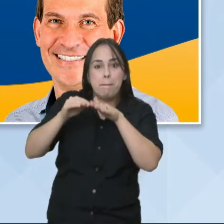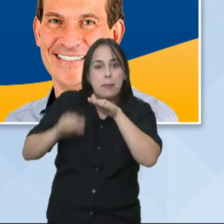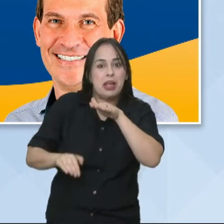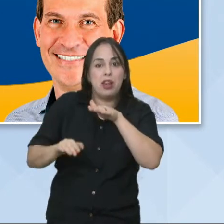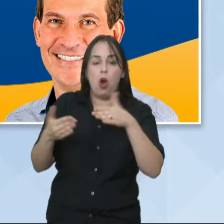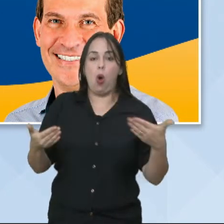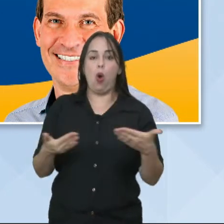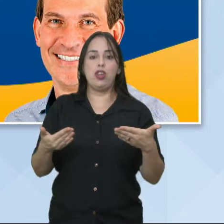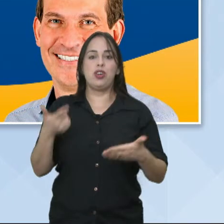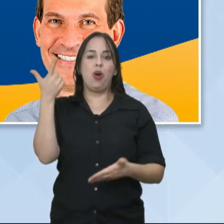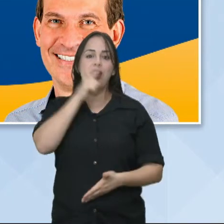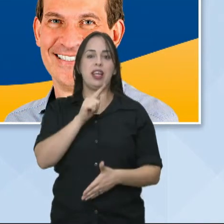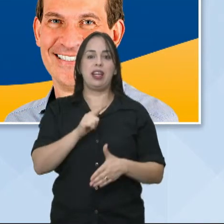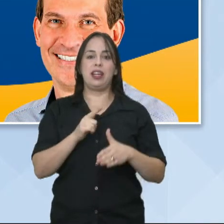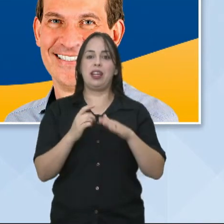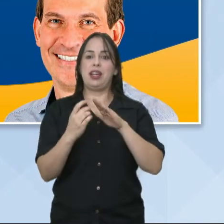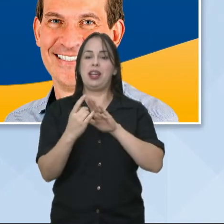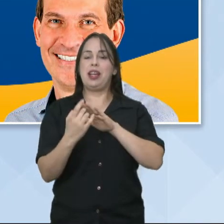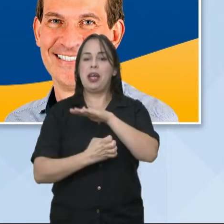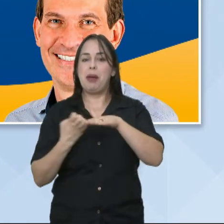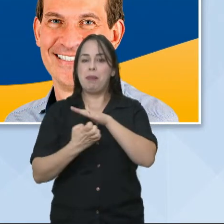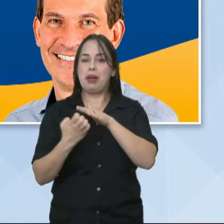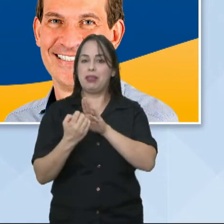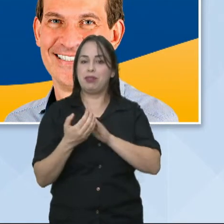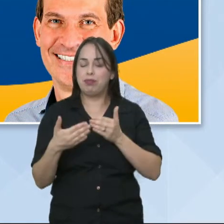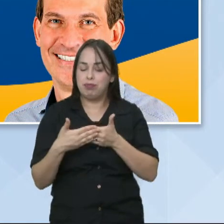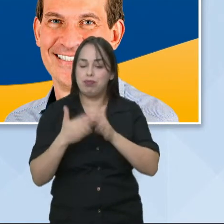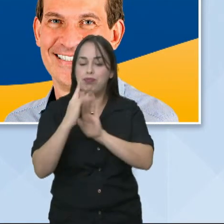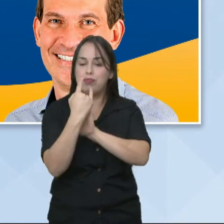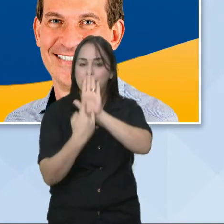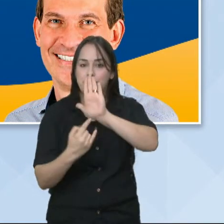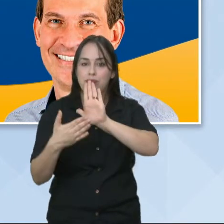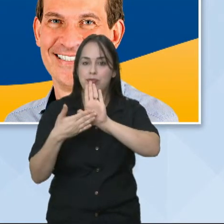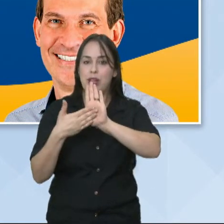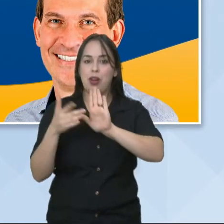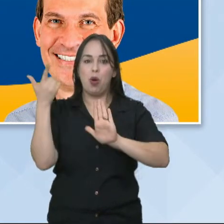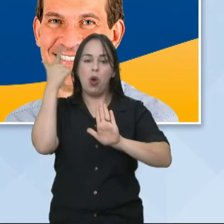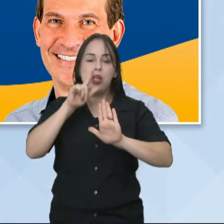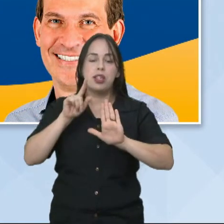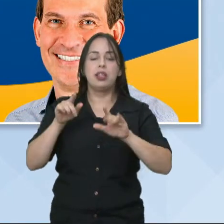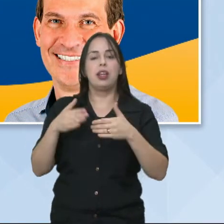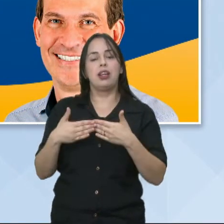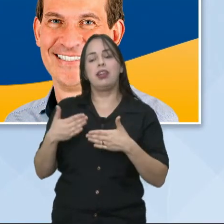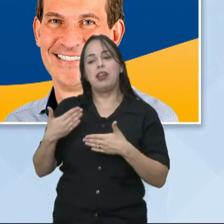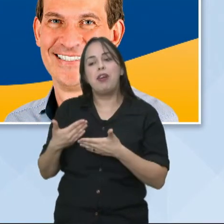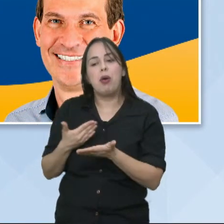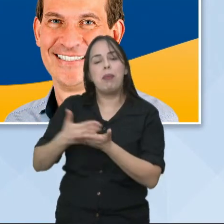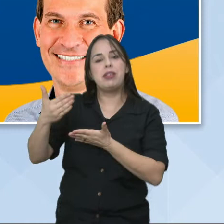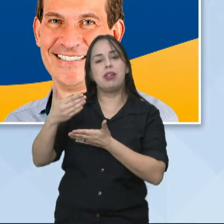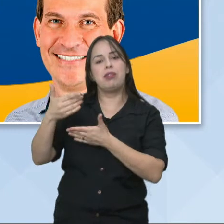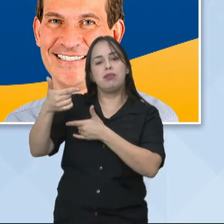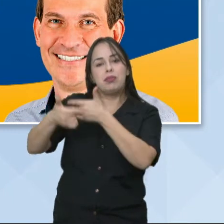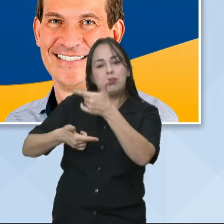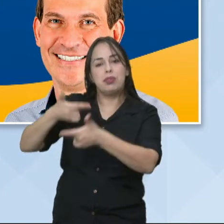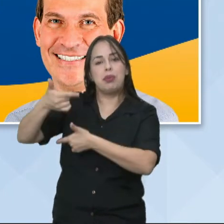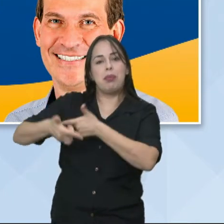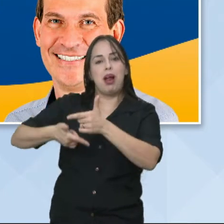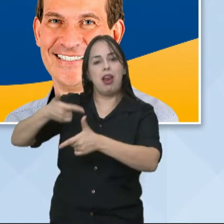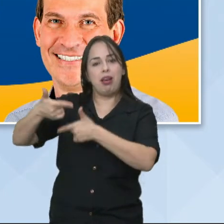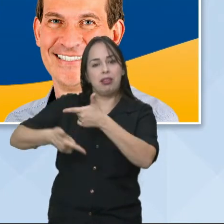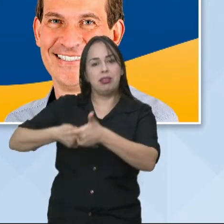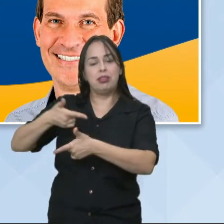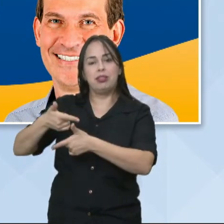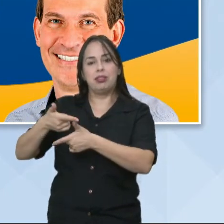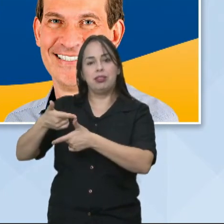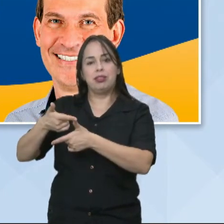uma empresa aqui em São José para que as pessoas possam empreender e sair da ilegalidade e ter a sua